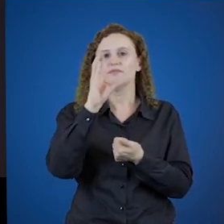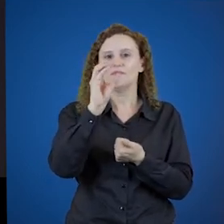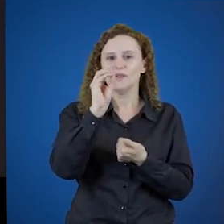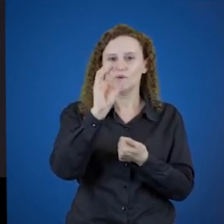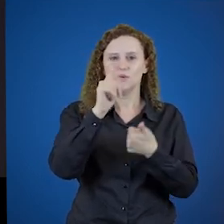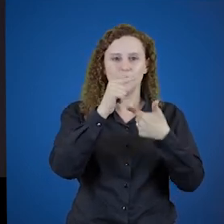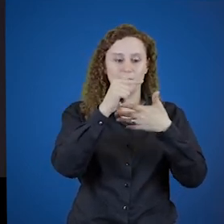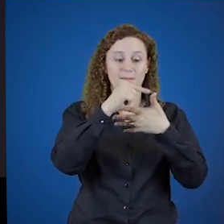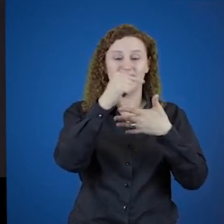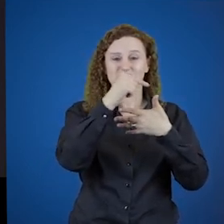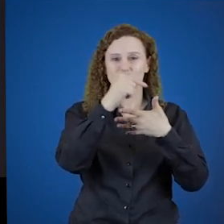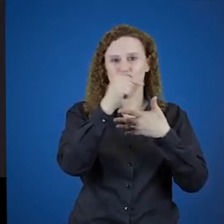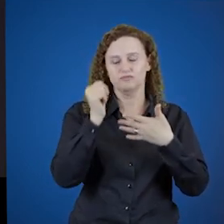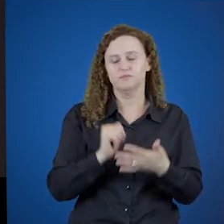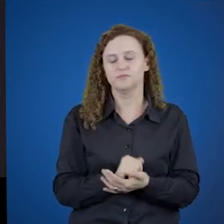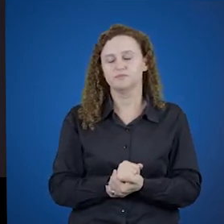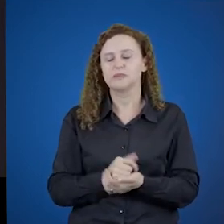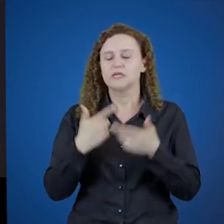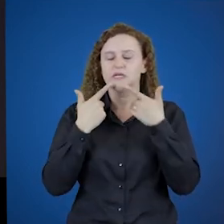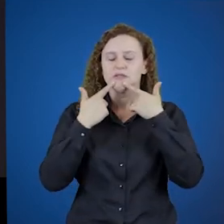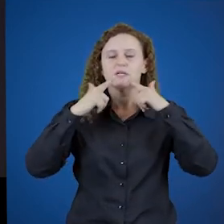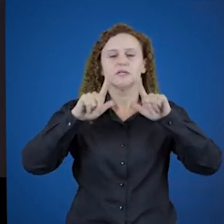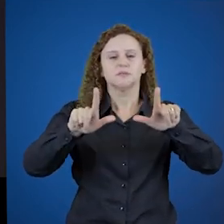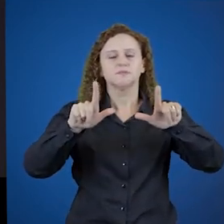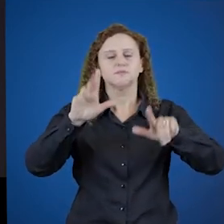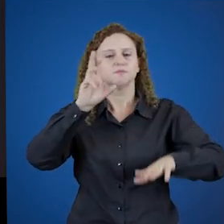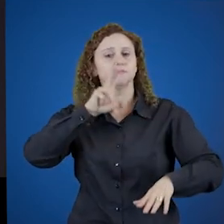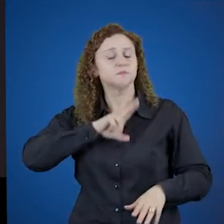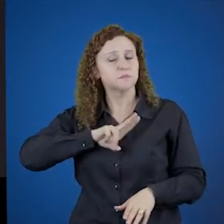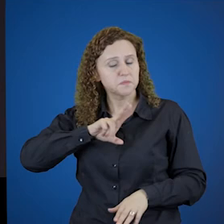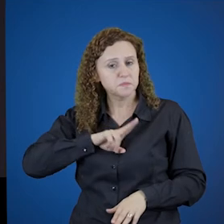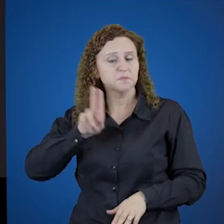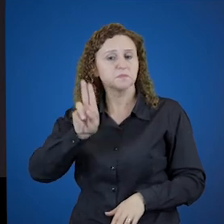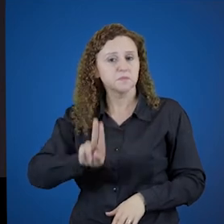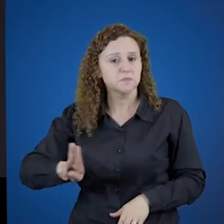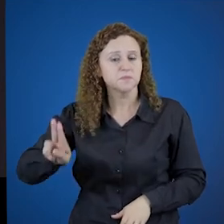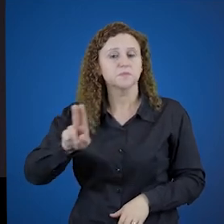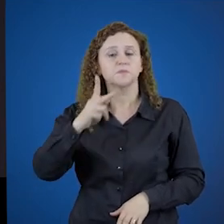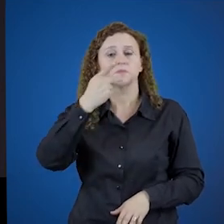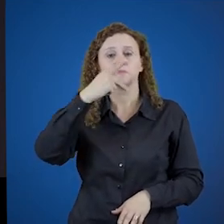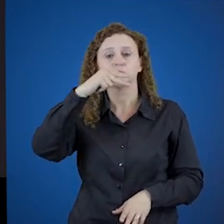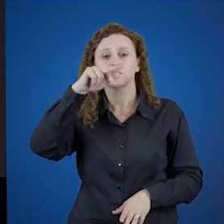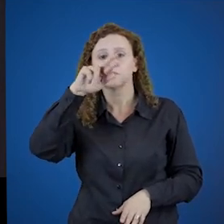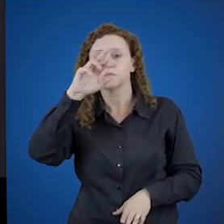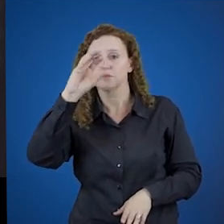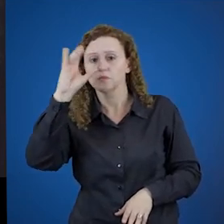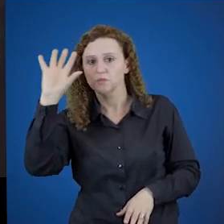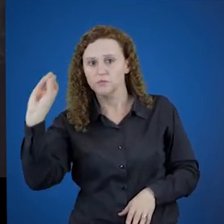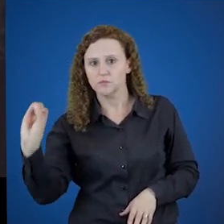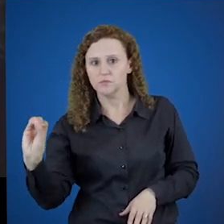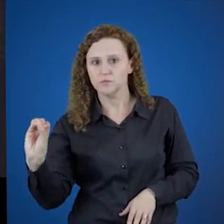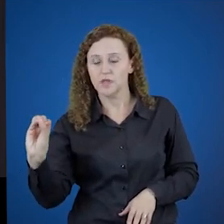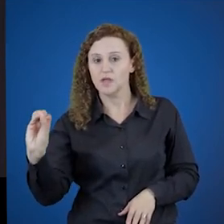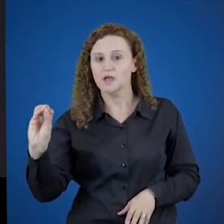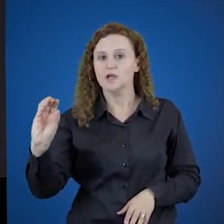preposição cumprir na língua portuguesa Nós usamos essa preposição